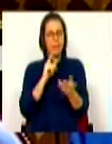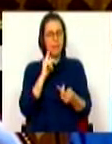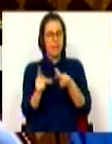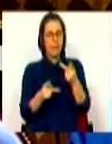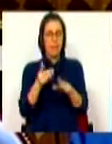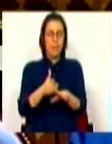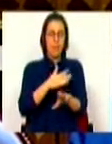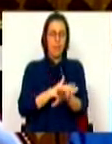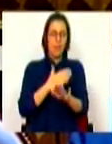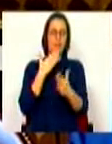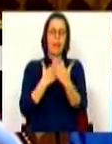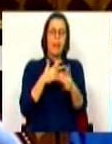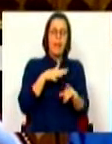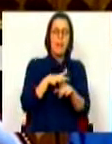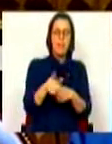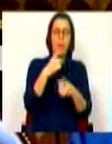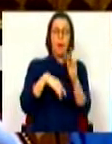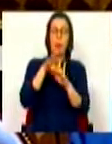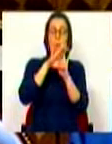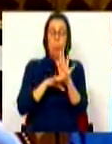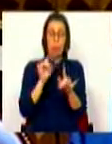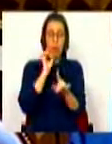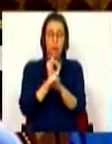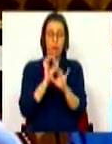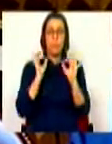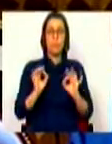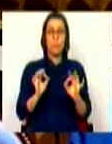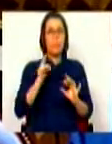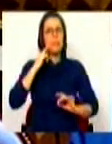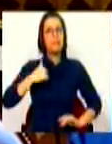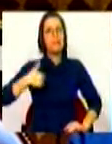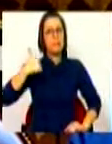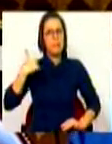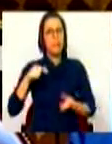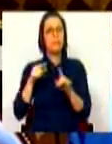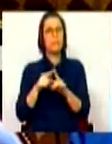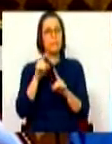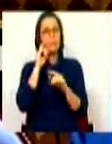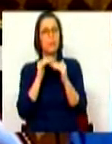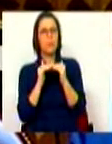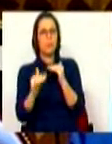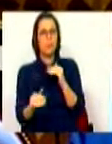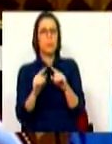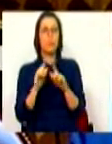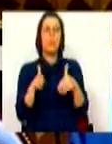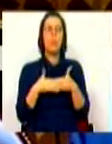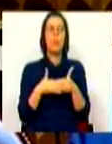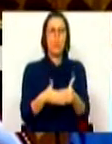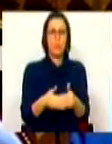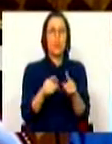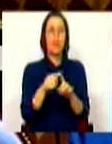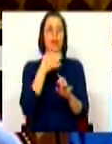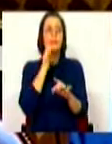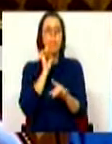avaliação prévia de impactos, condição esta absolutamente imprescindível à sustentabilidade deste processo em